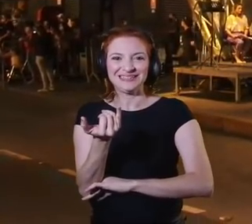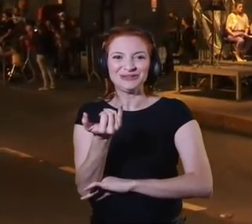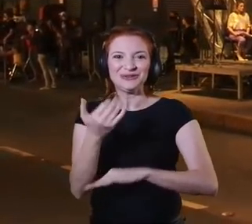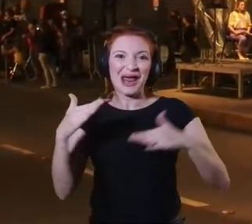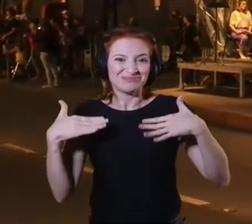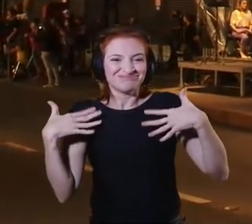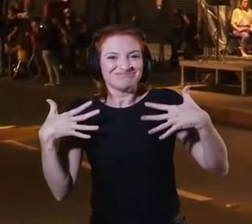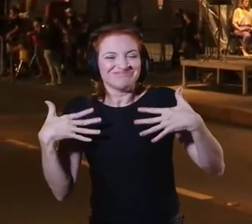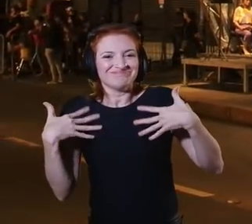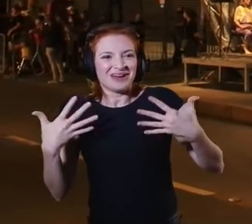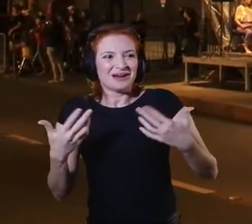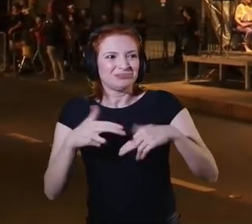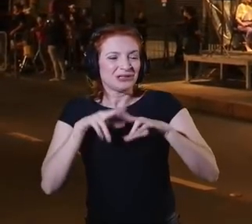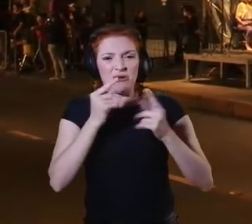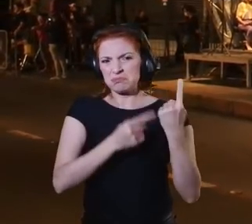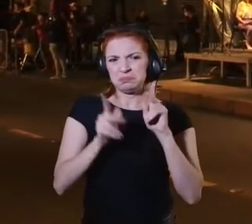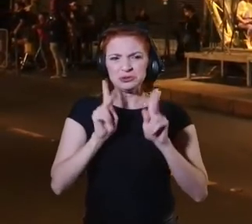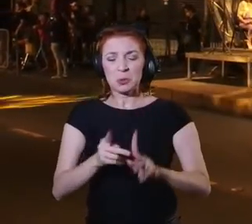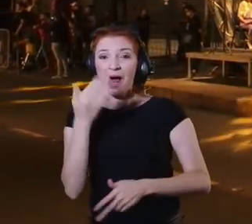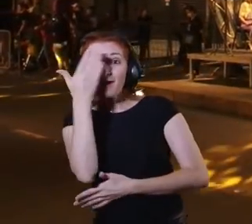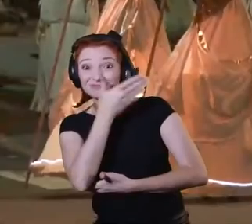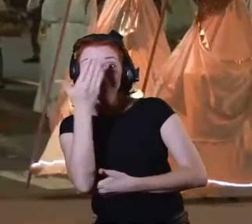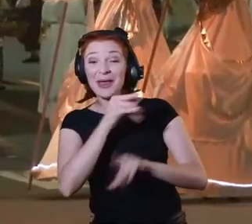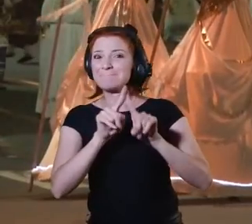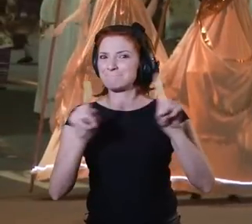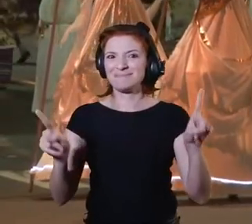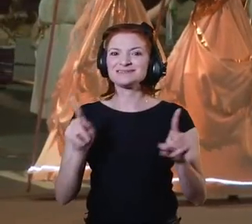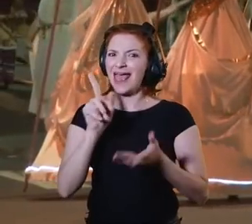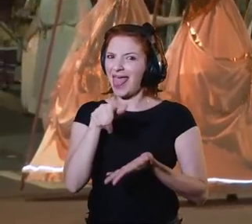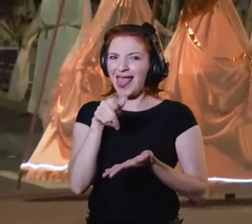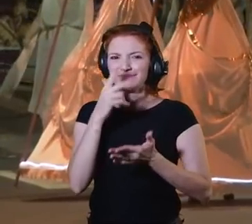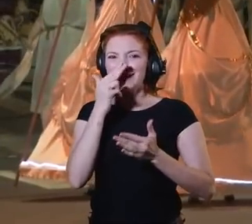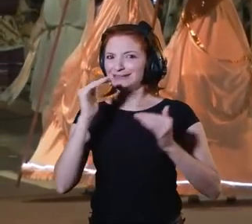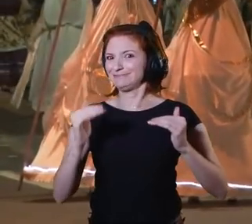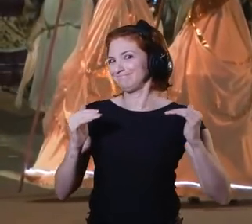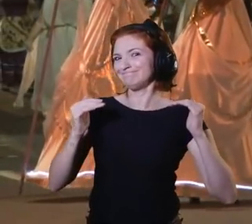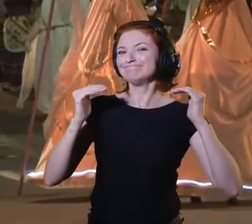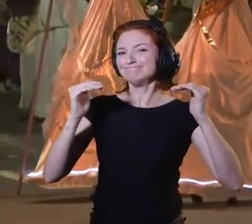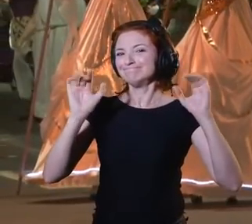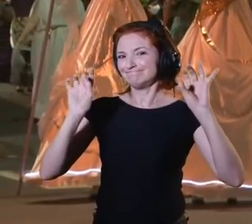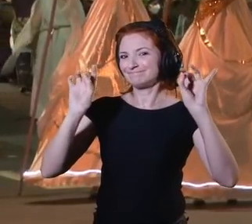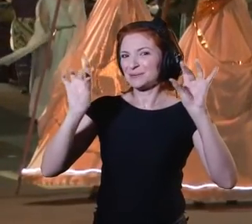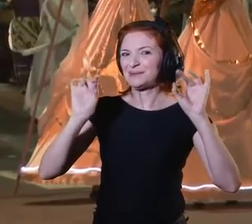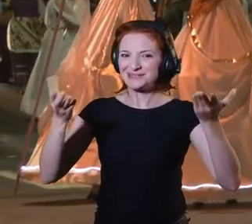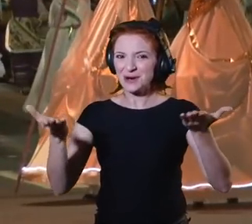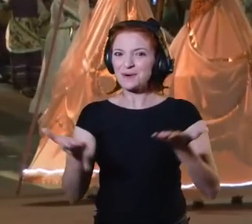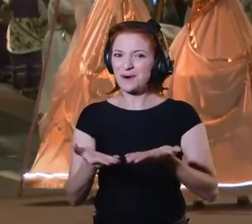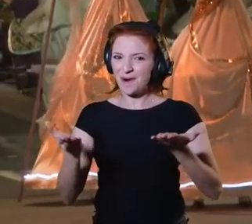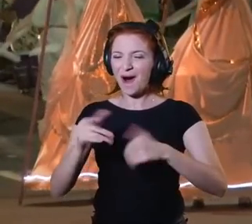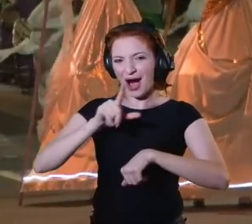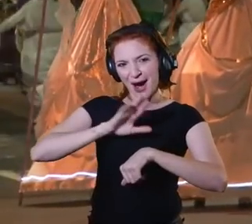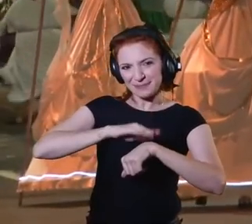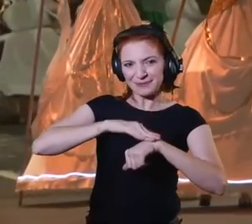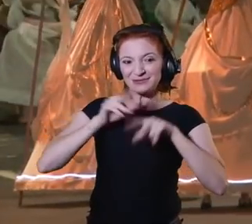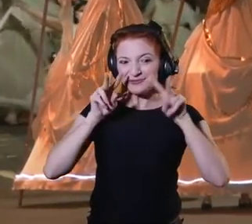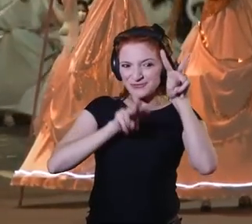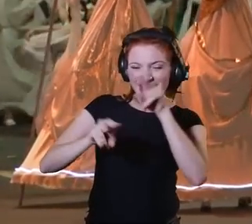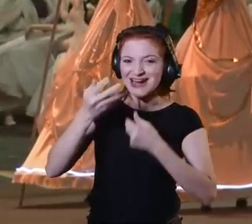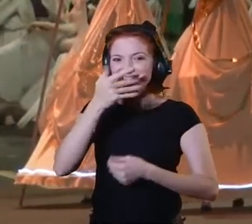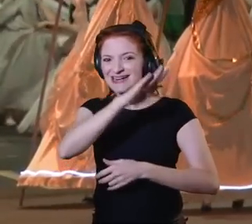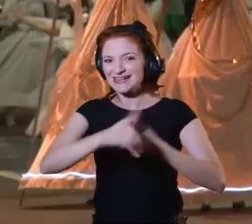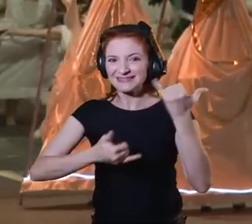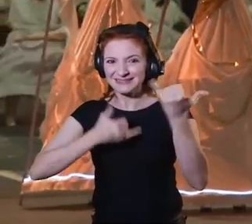que parece passar desapercebida, mas é uma cena muito nobre que a gente está vendo nesse momento aqui, enquanto chega o